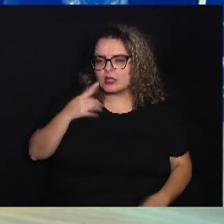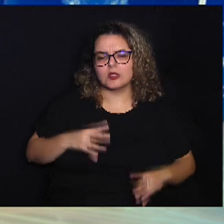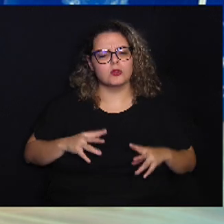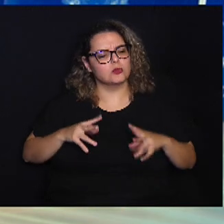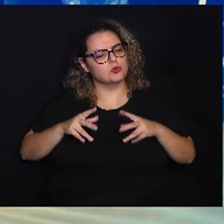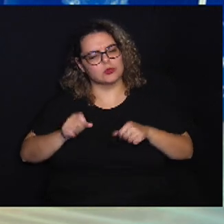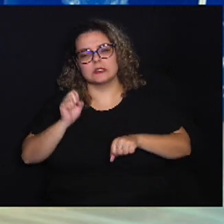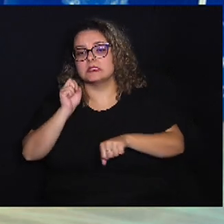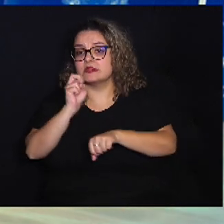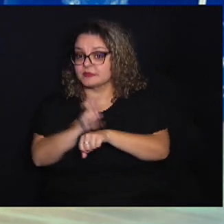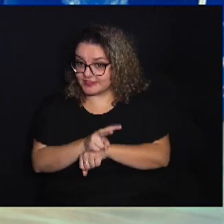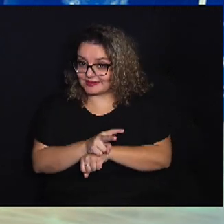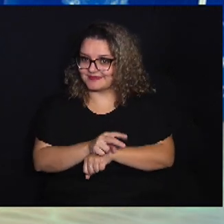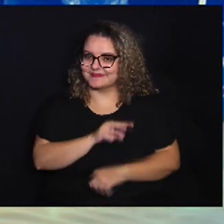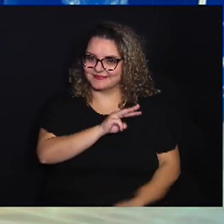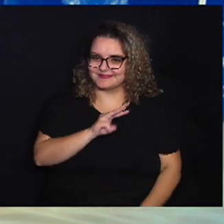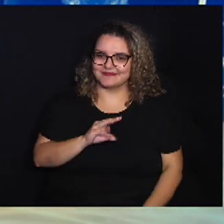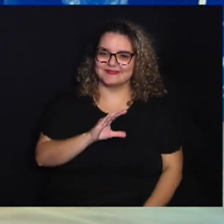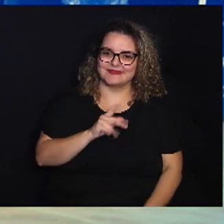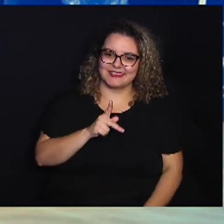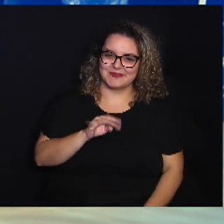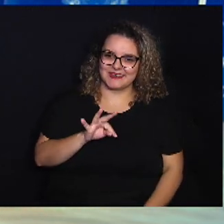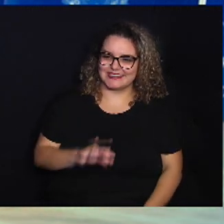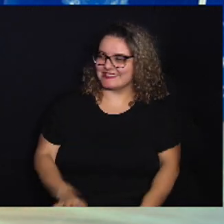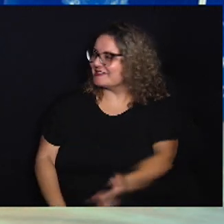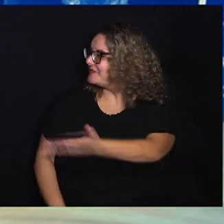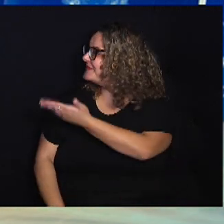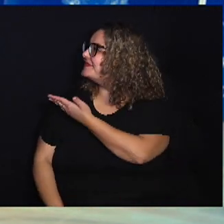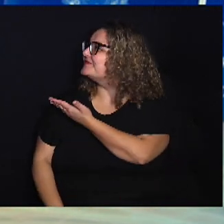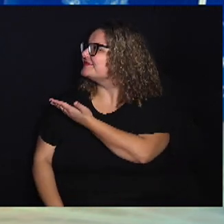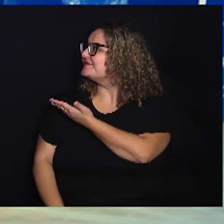as vagas, é só acessar o site